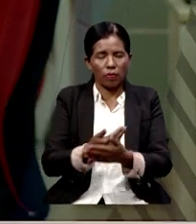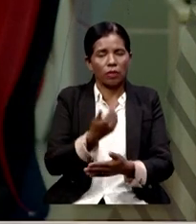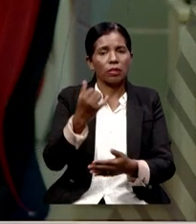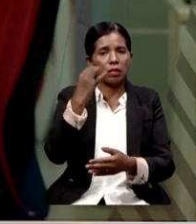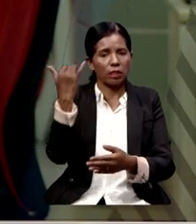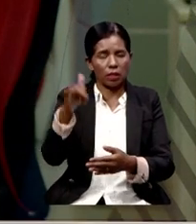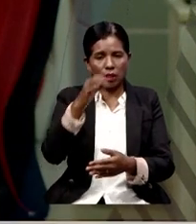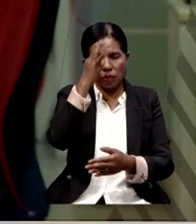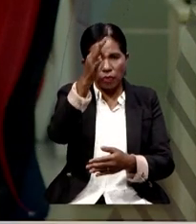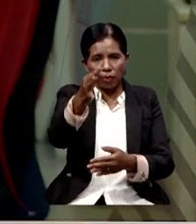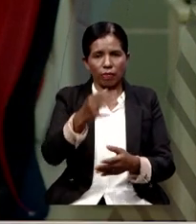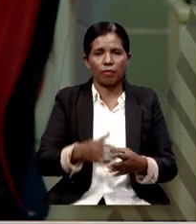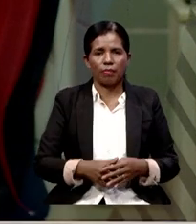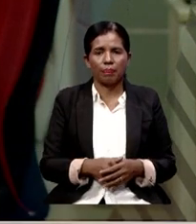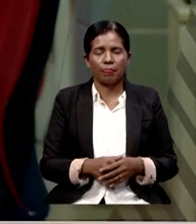futuro.